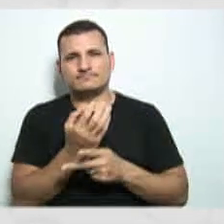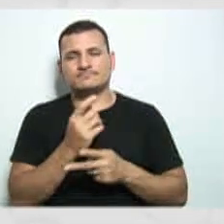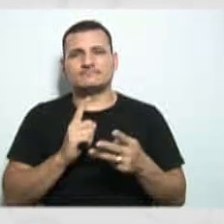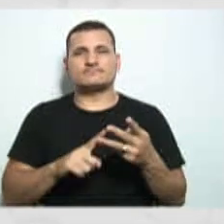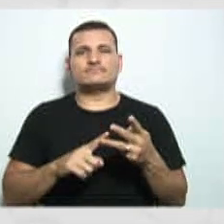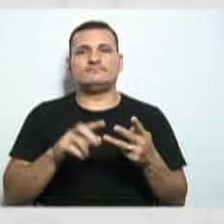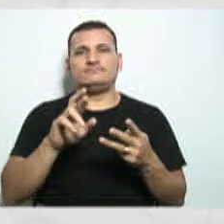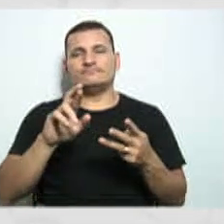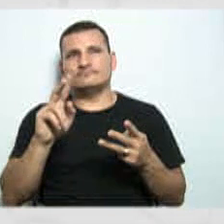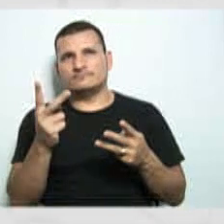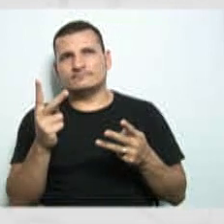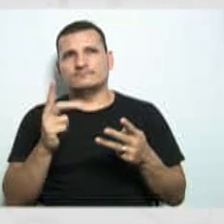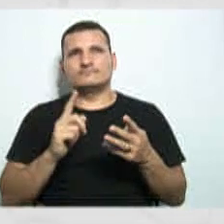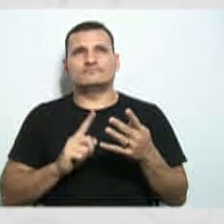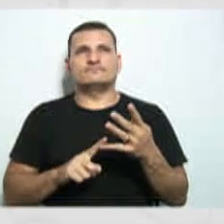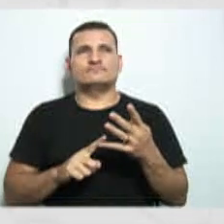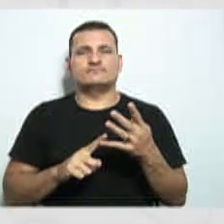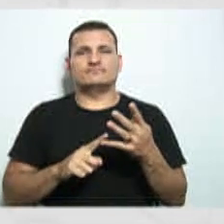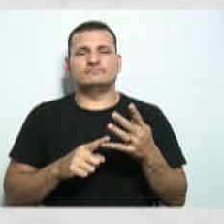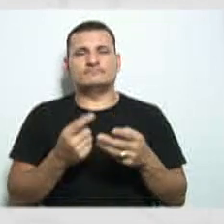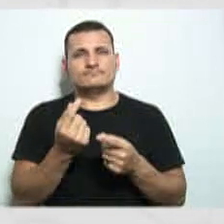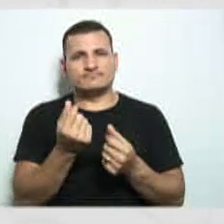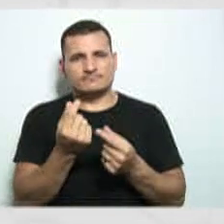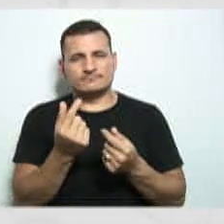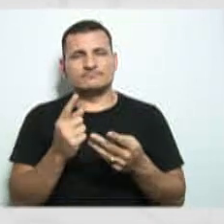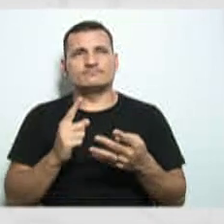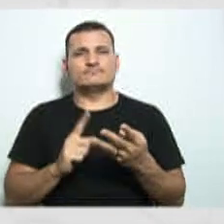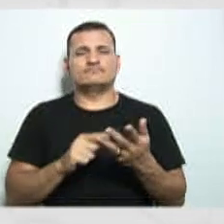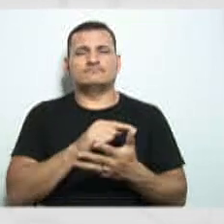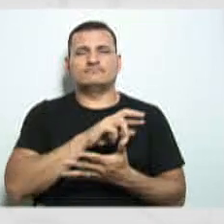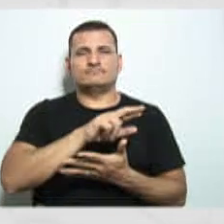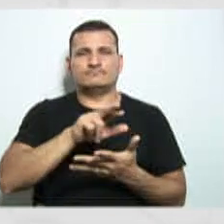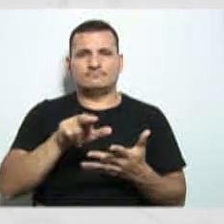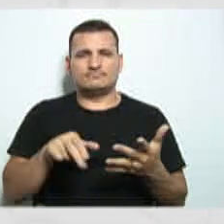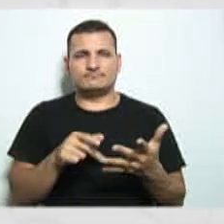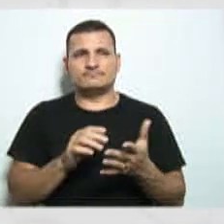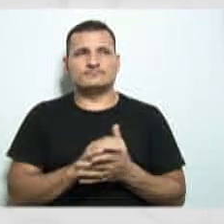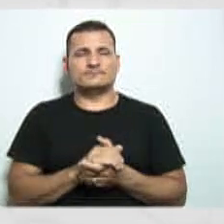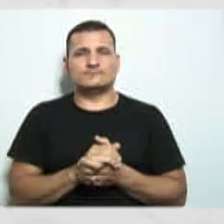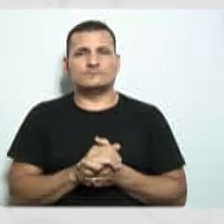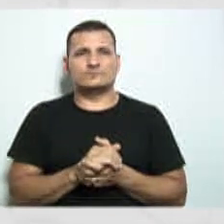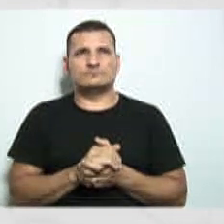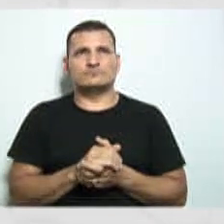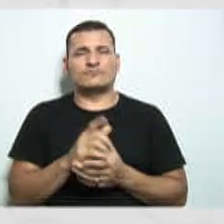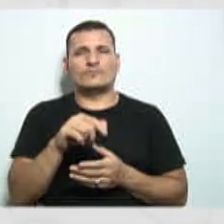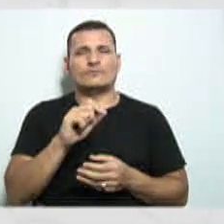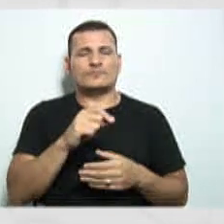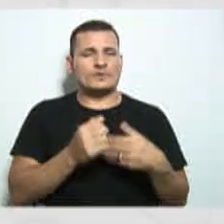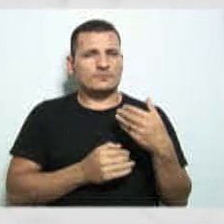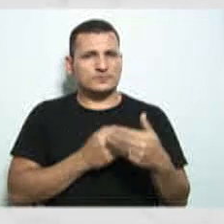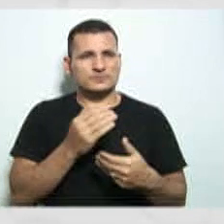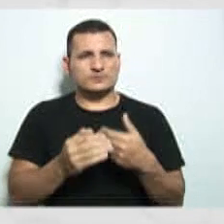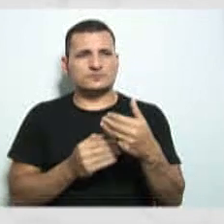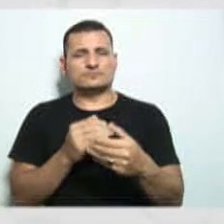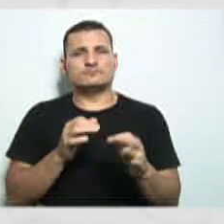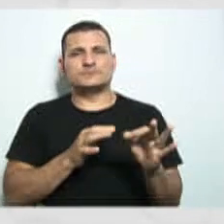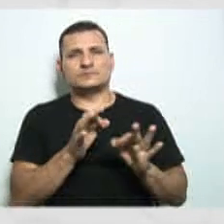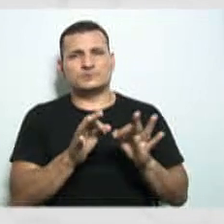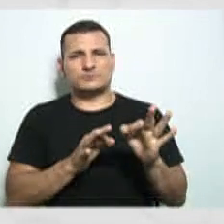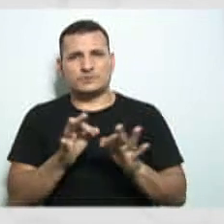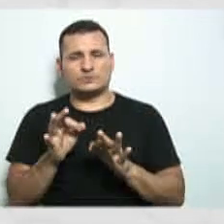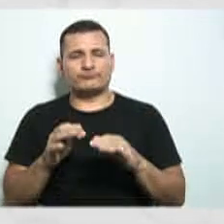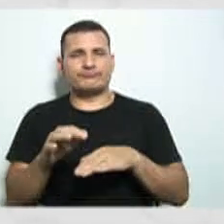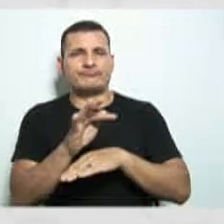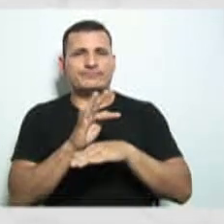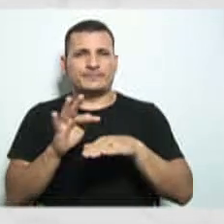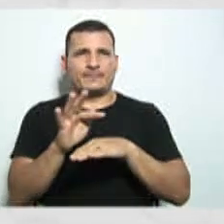de RH, falei também de finanças, entre outras, né? Ou seja, é o processo de planejamento, ó,